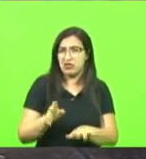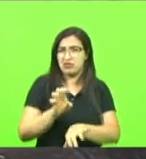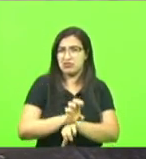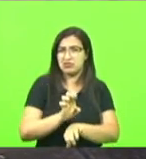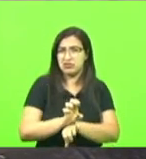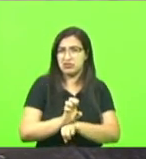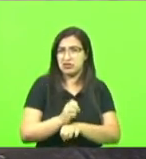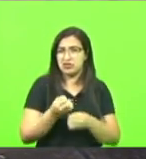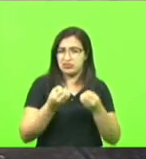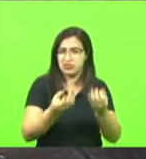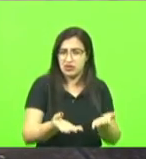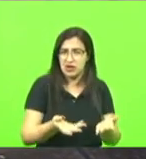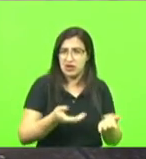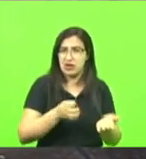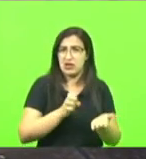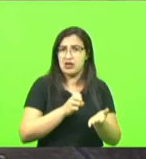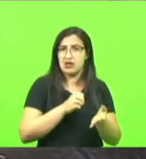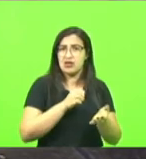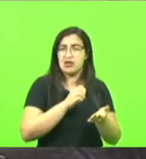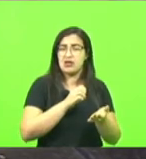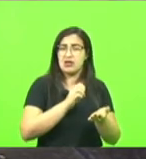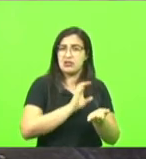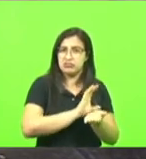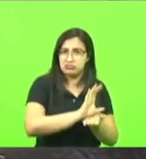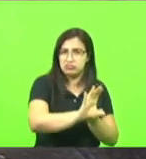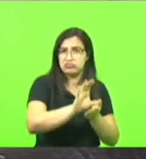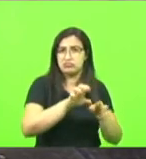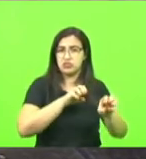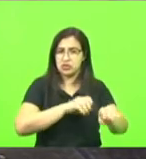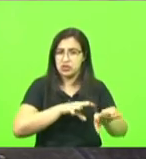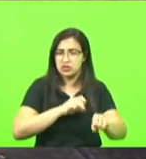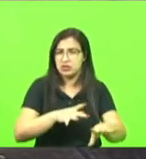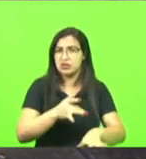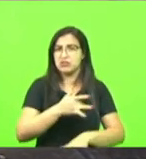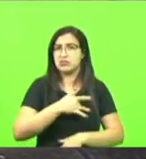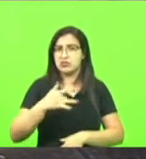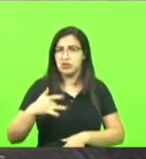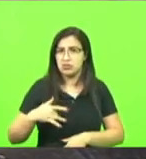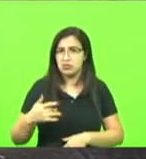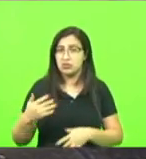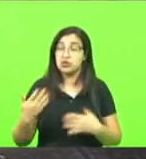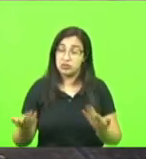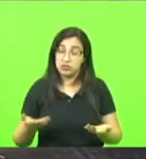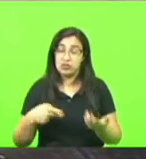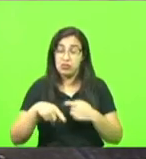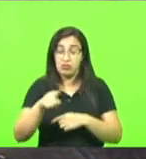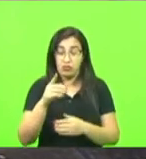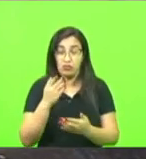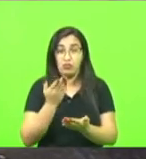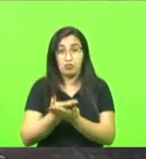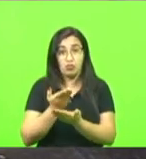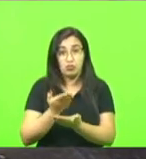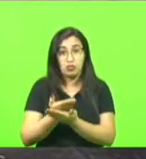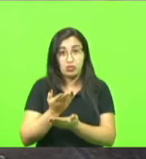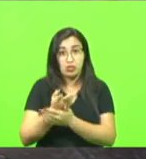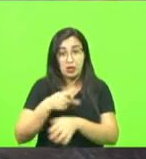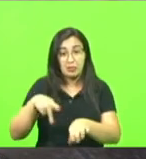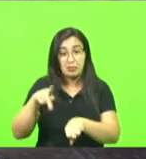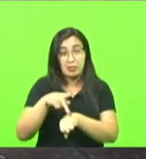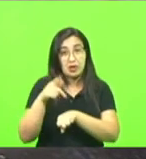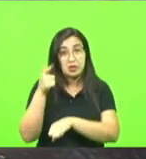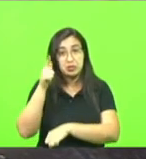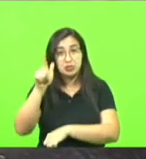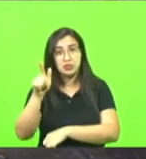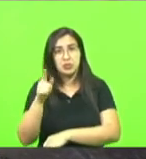e educação? Como que isso vai ficar? Pois bem, fui atrás dos dados de um país aqui pertinho de